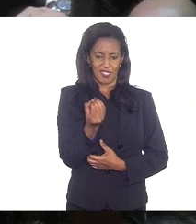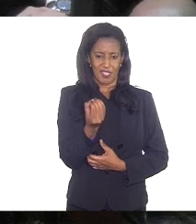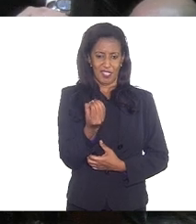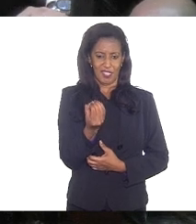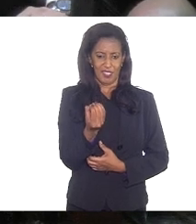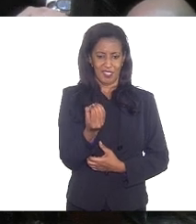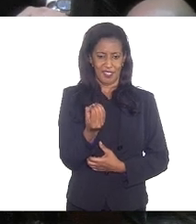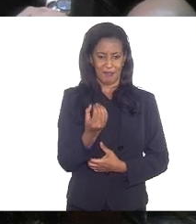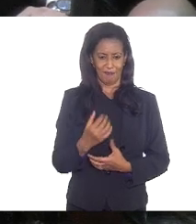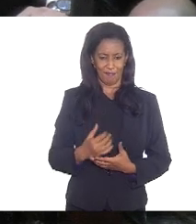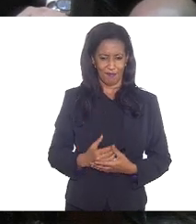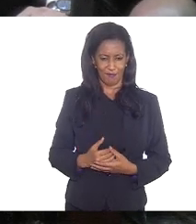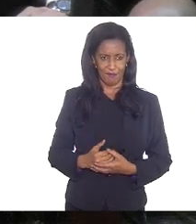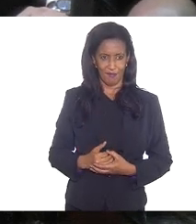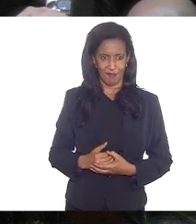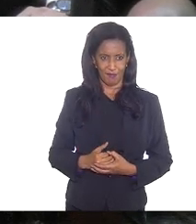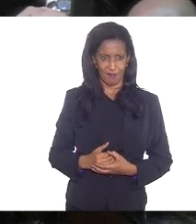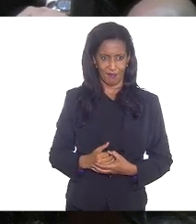Não pode.